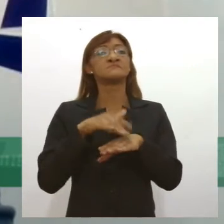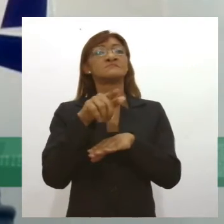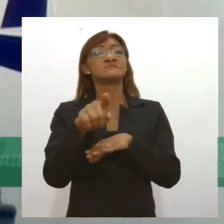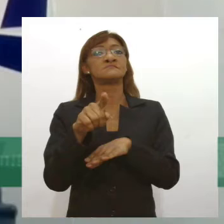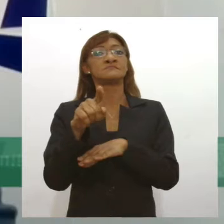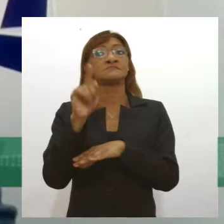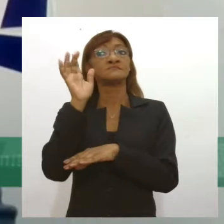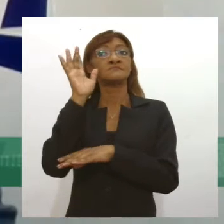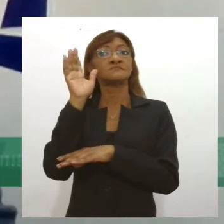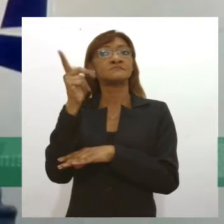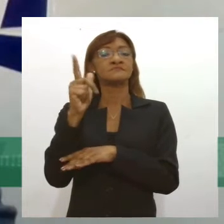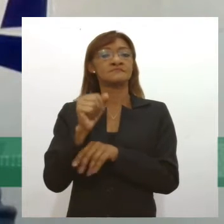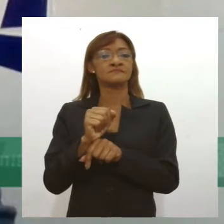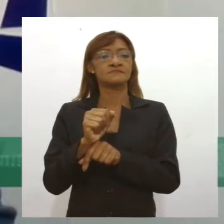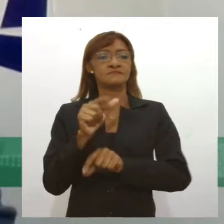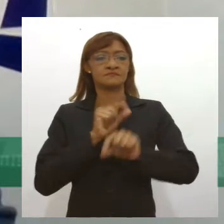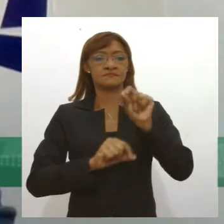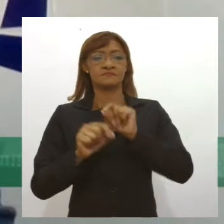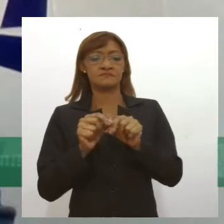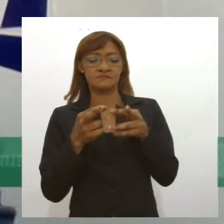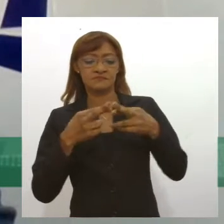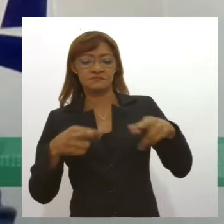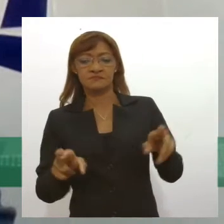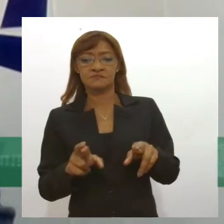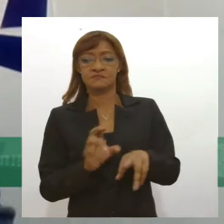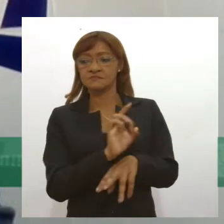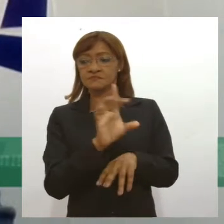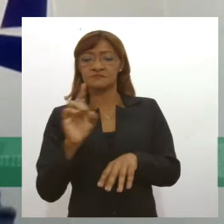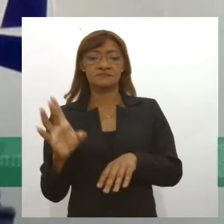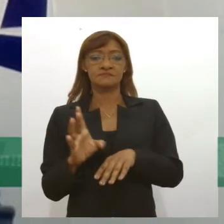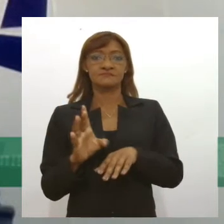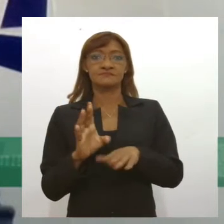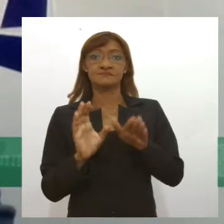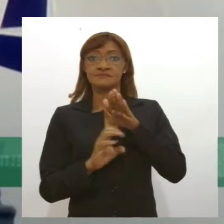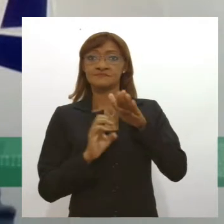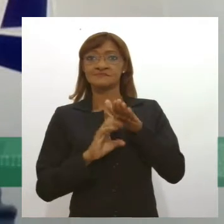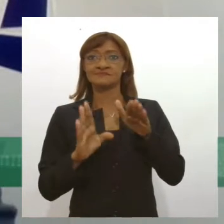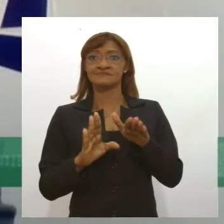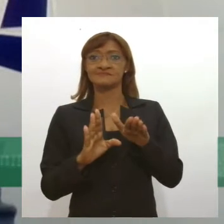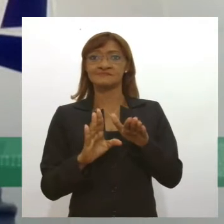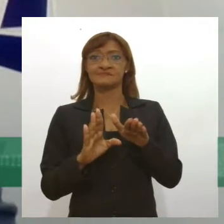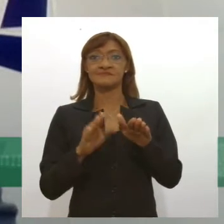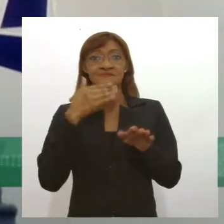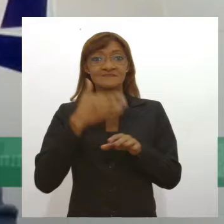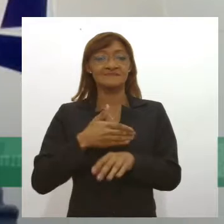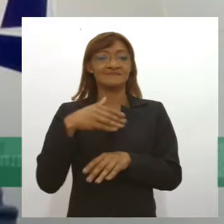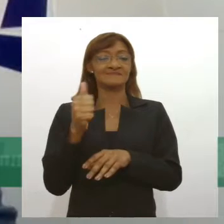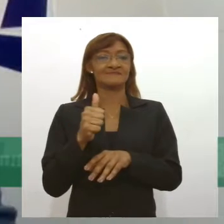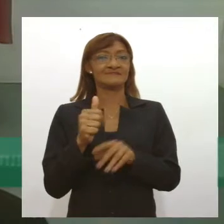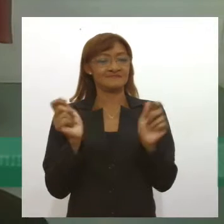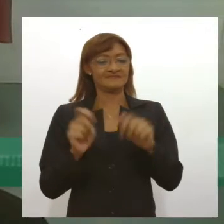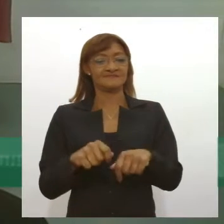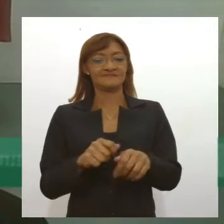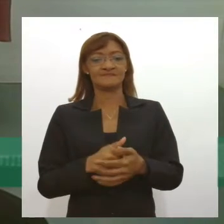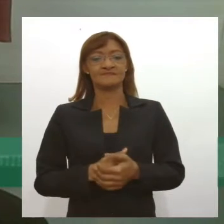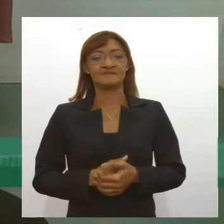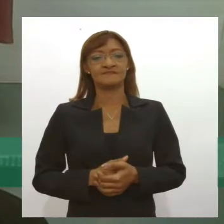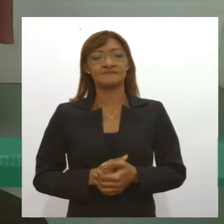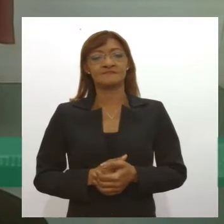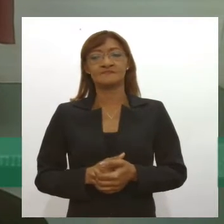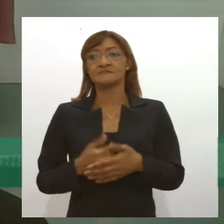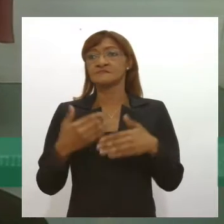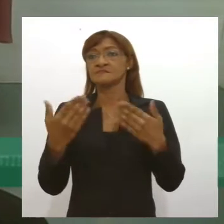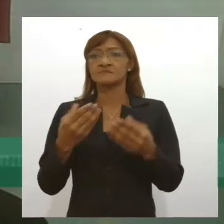esse problema, esses investidores, eles se sentem muito mais à vontade a fazer esse investimento, né? Hugo, com relação